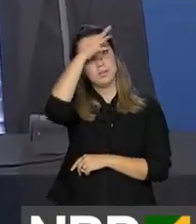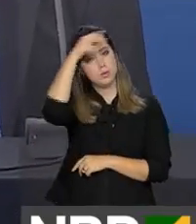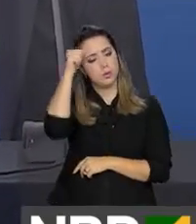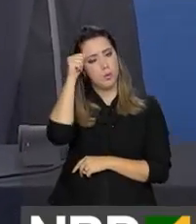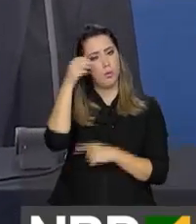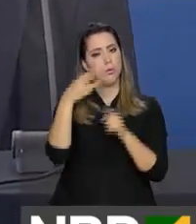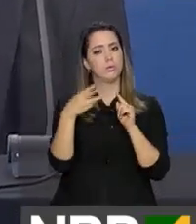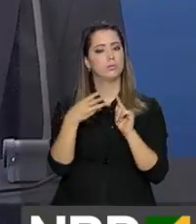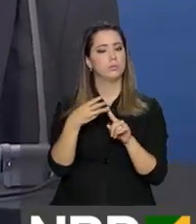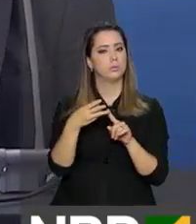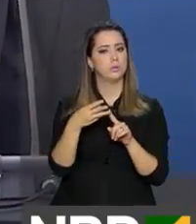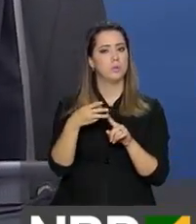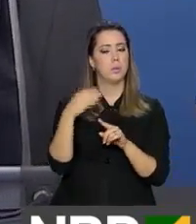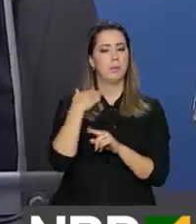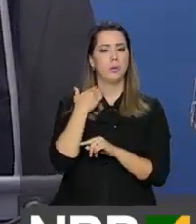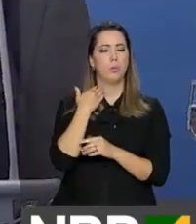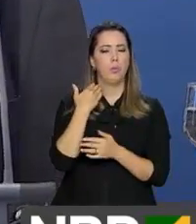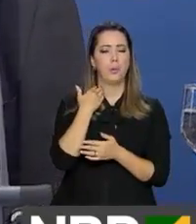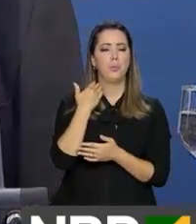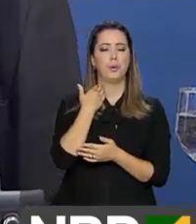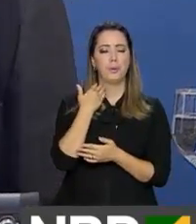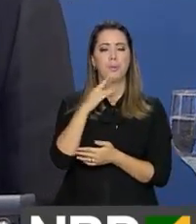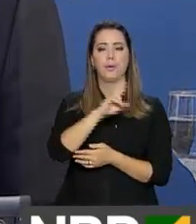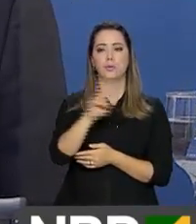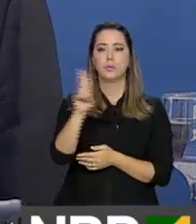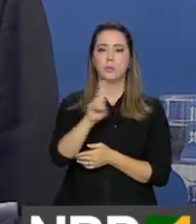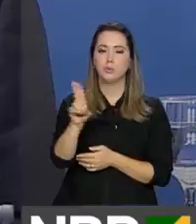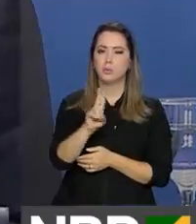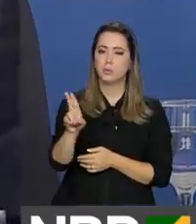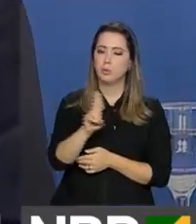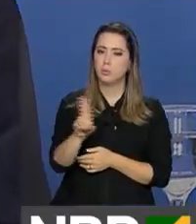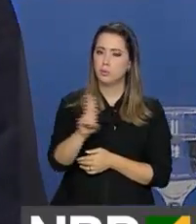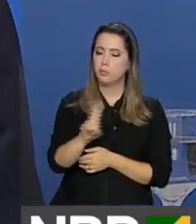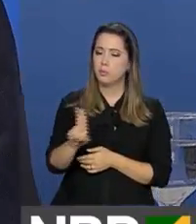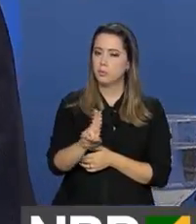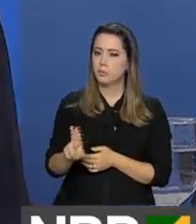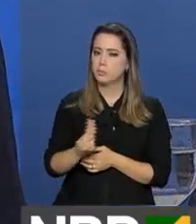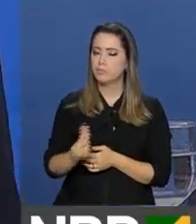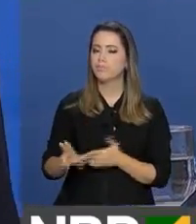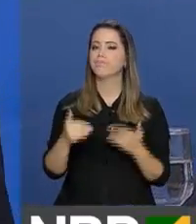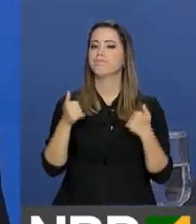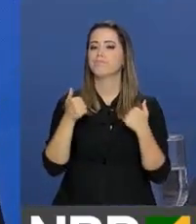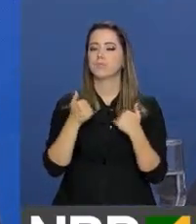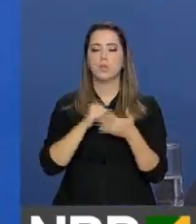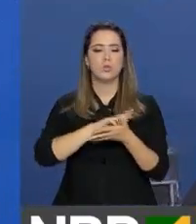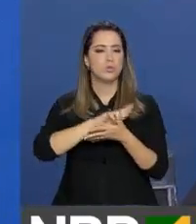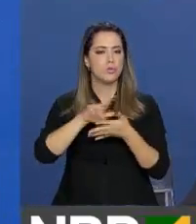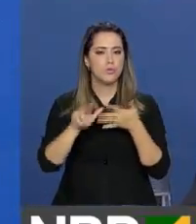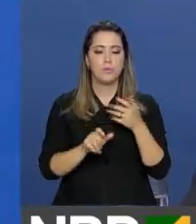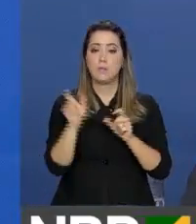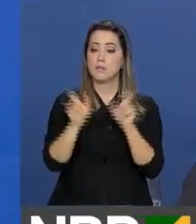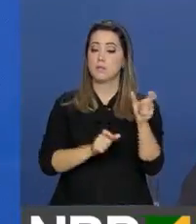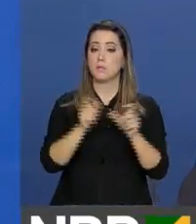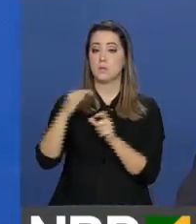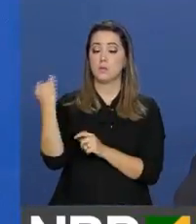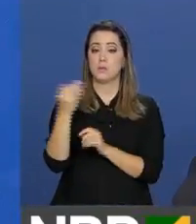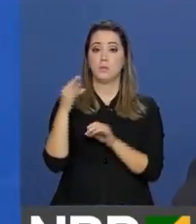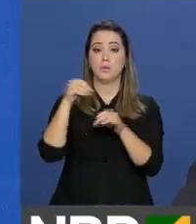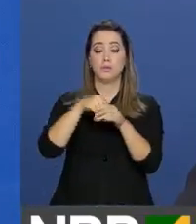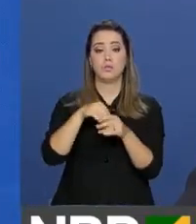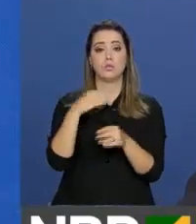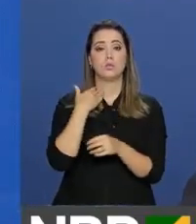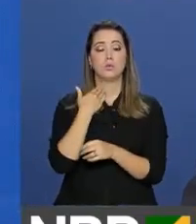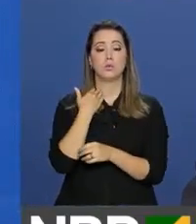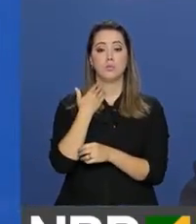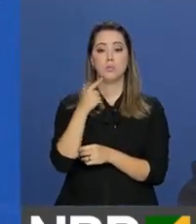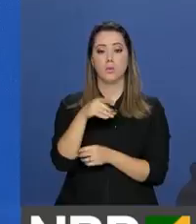Amazônia, os superintendentes de desenvolvimento, Marcelo José Almeida das Neves, da Sudene, o Paulo Roberto